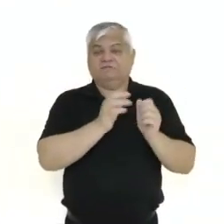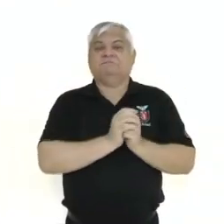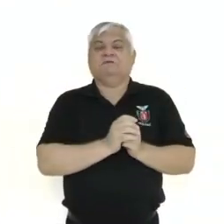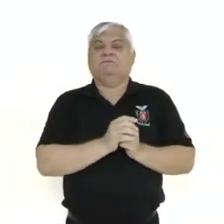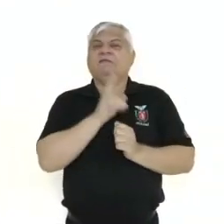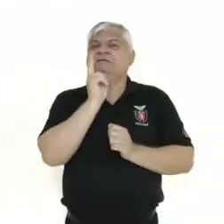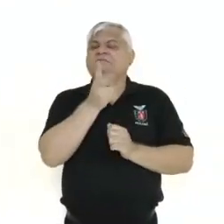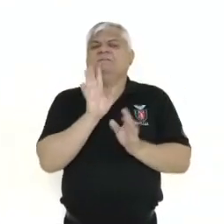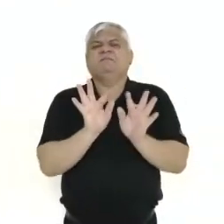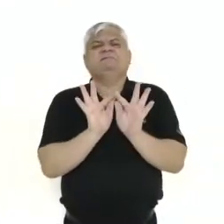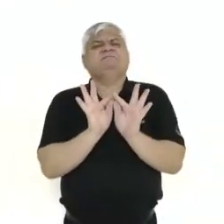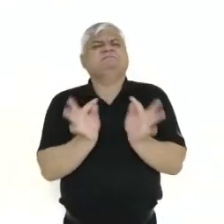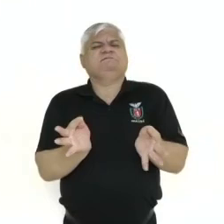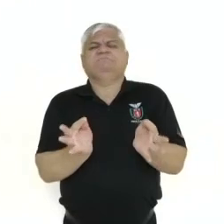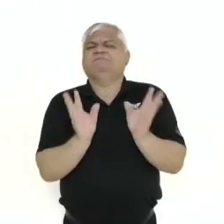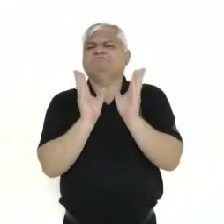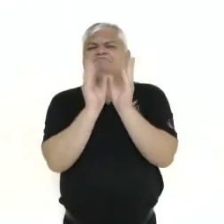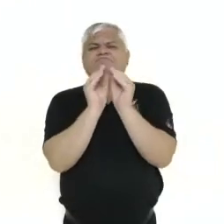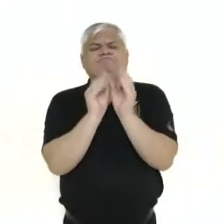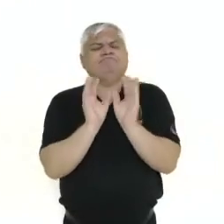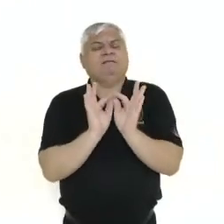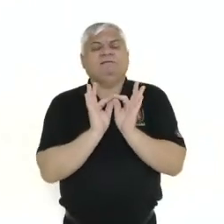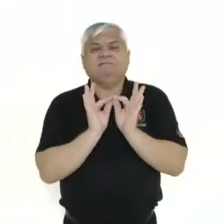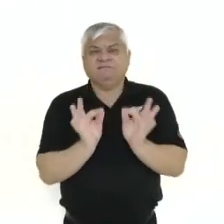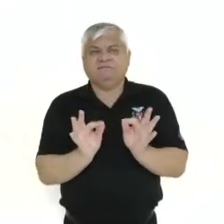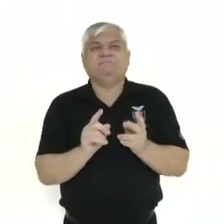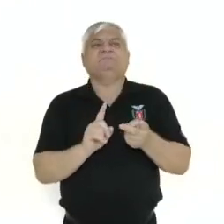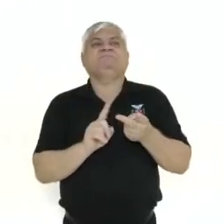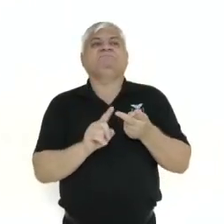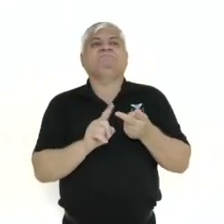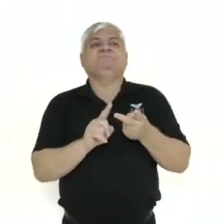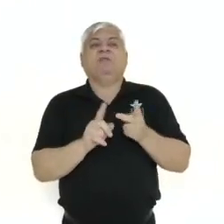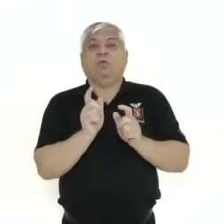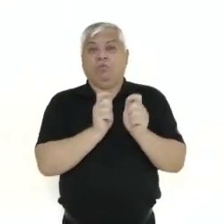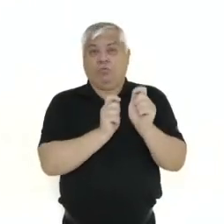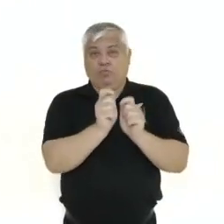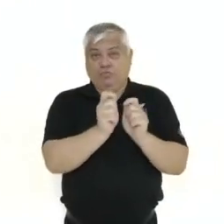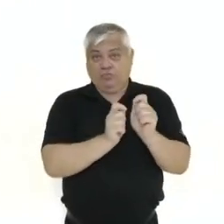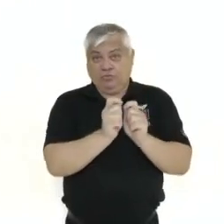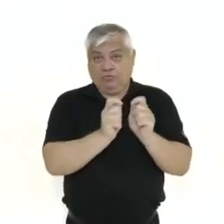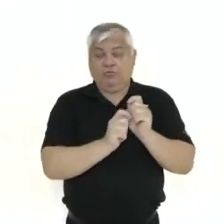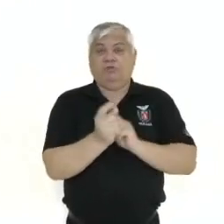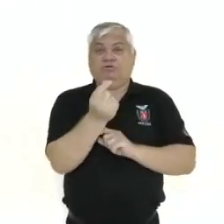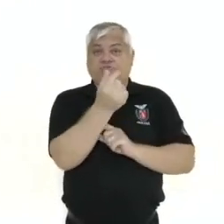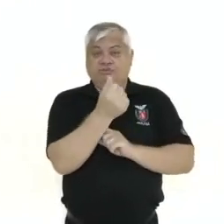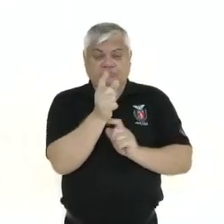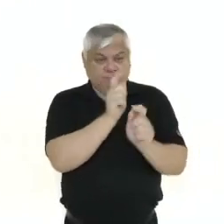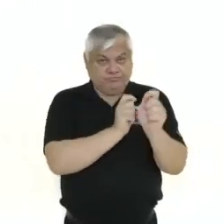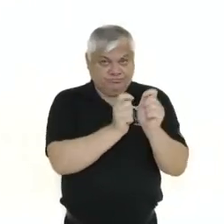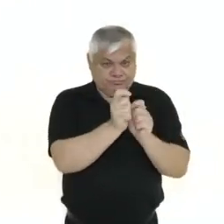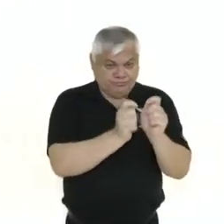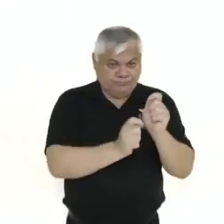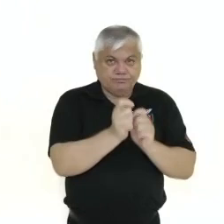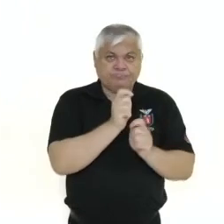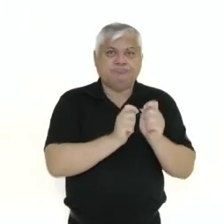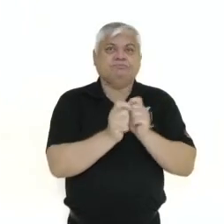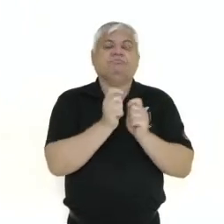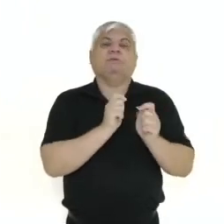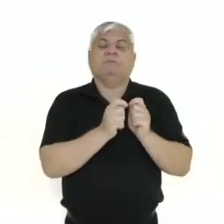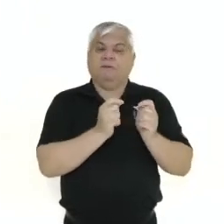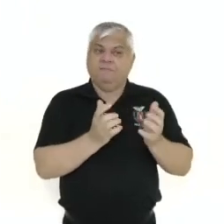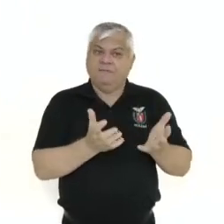sempre simplificar o máximo possível os processos, um controle do dinheiro da empresa. Para que o negócio